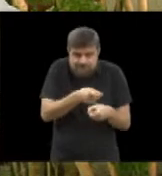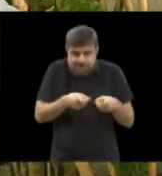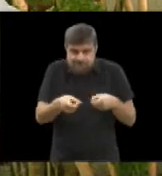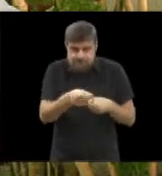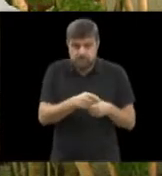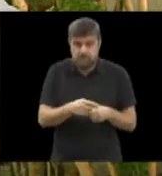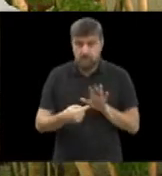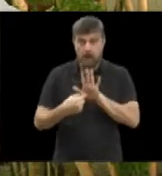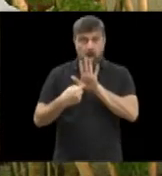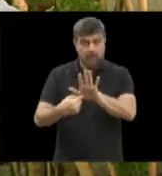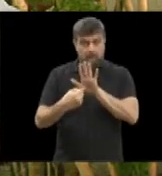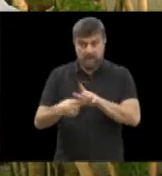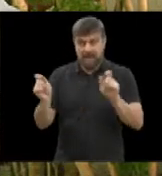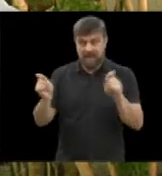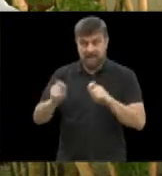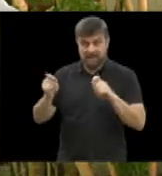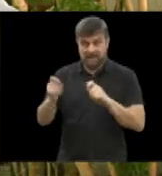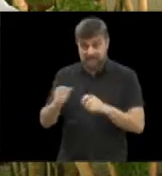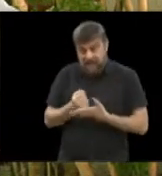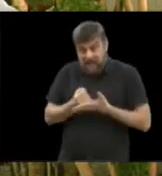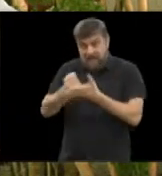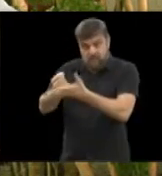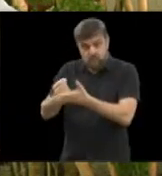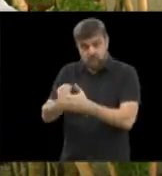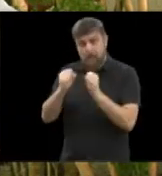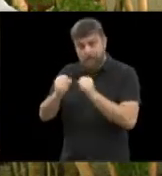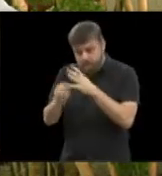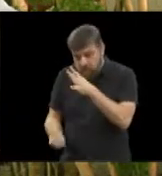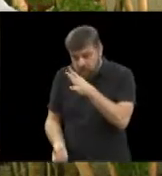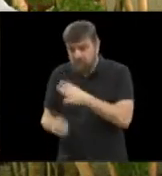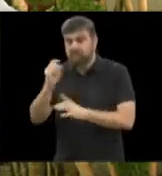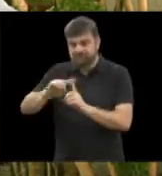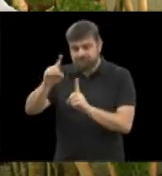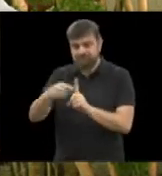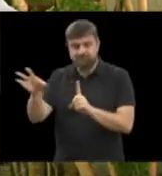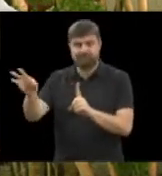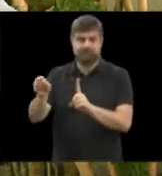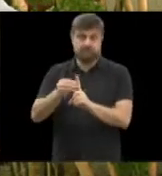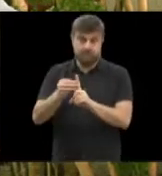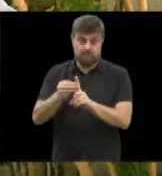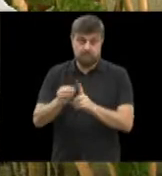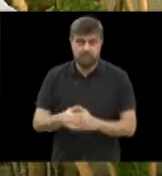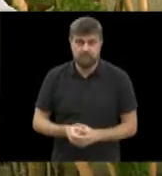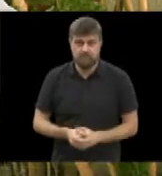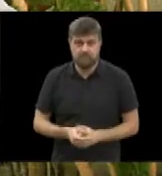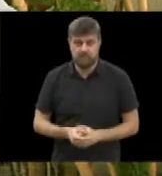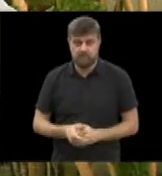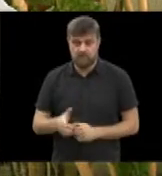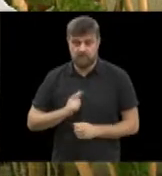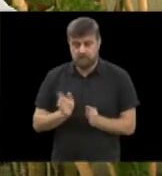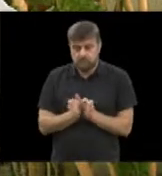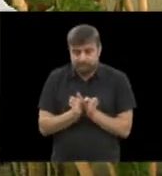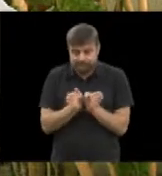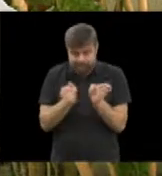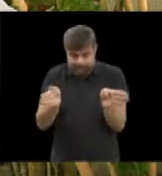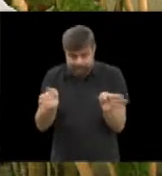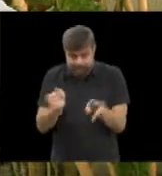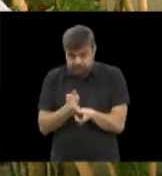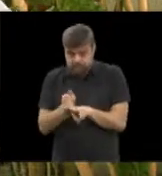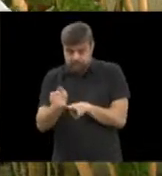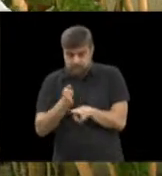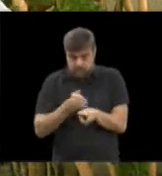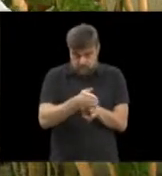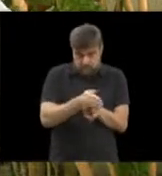um sinal que vai me ajudar no ponto de vista de fertilização. Então, as duas variáveis que vão me